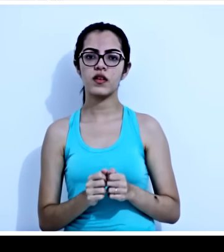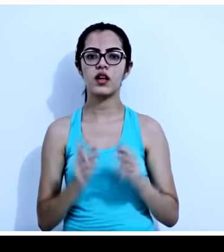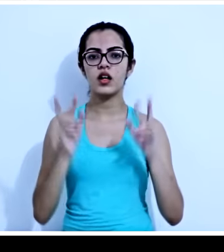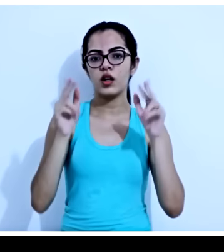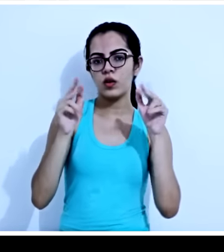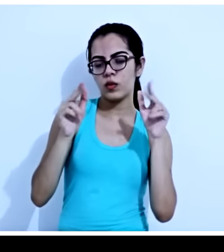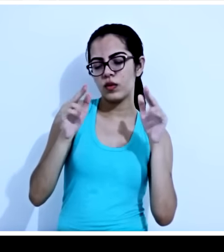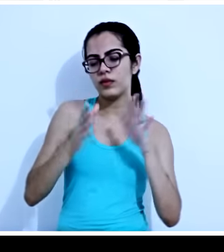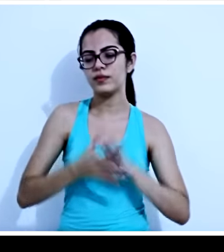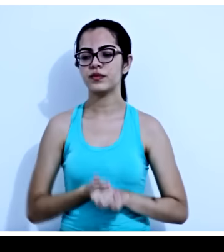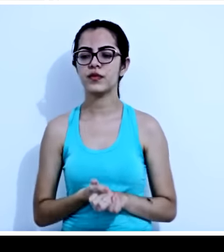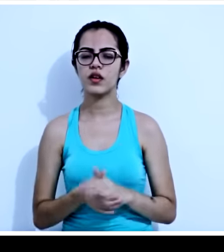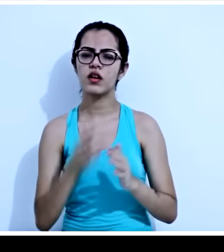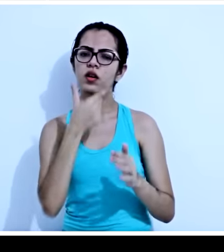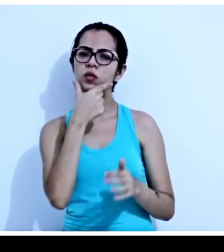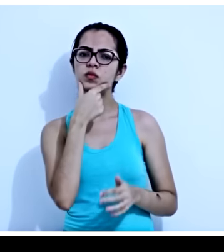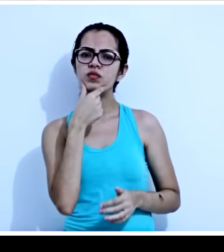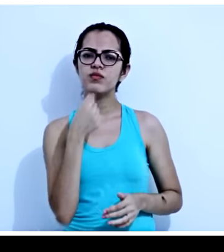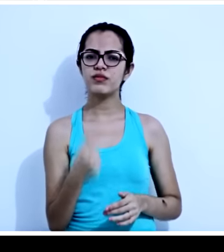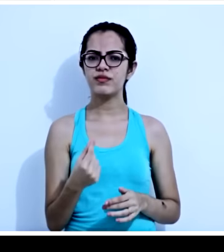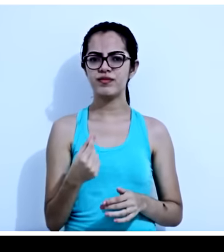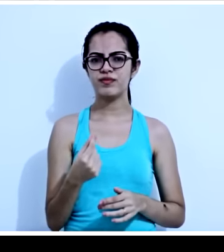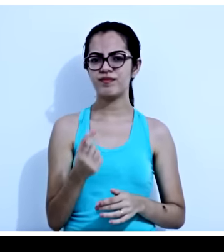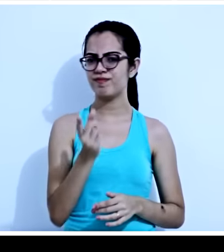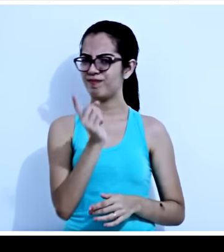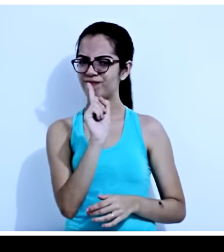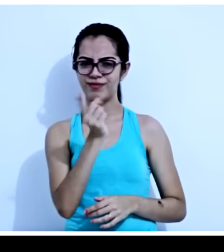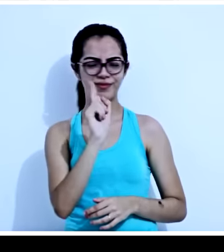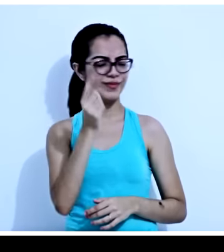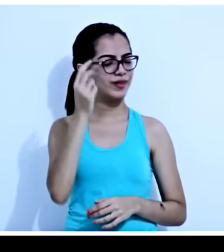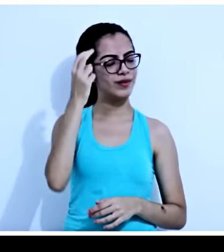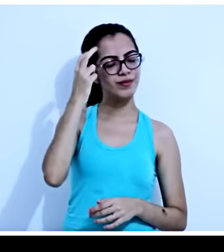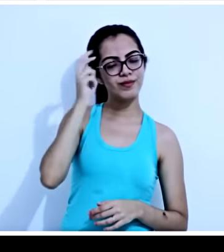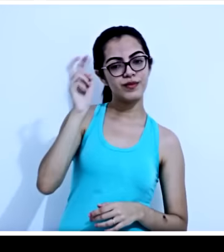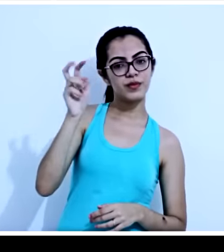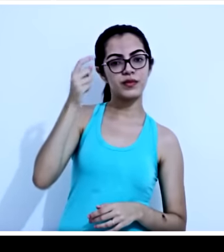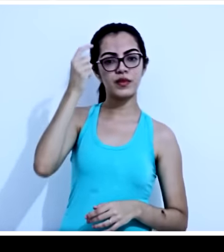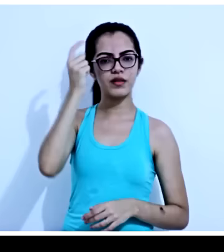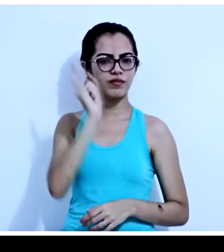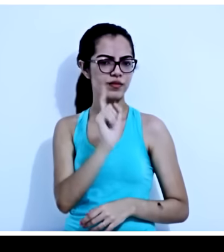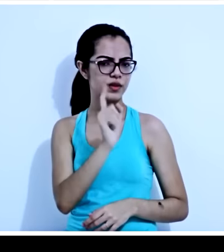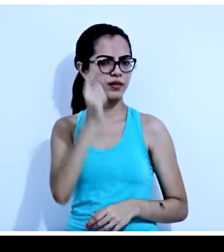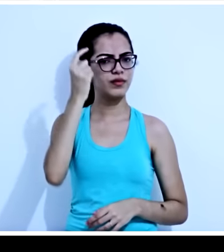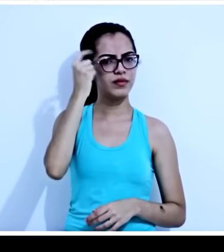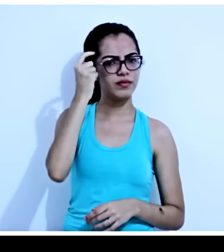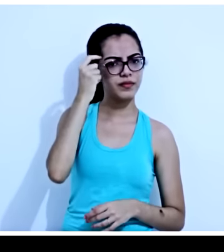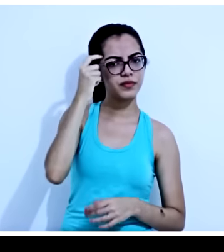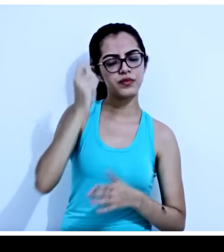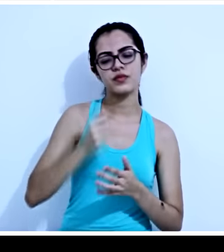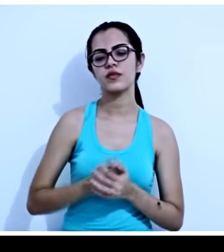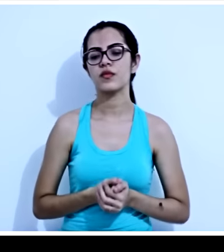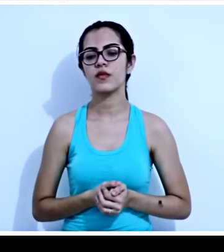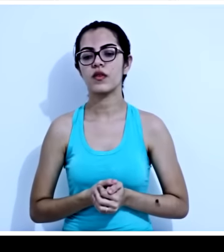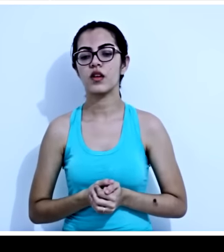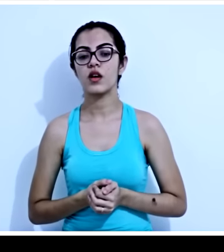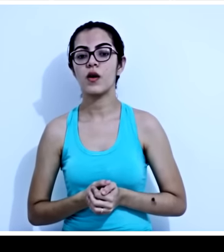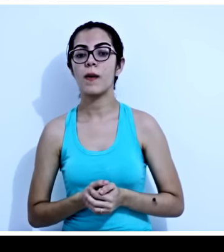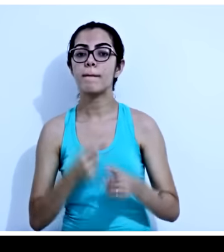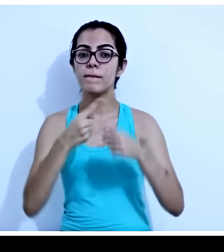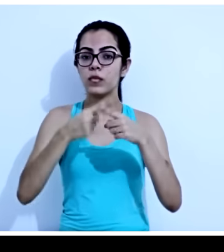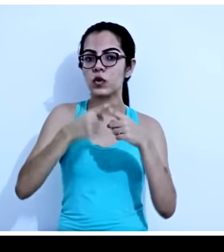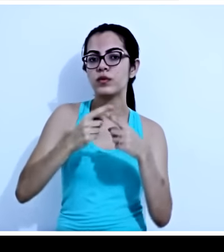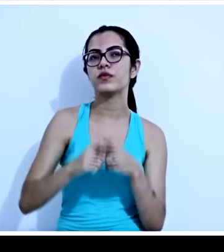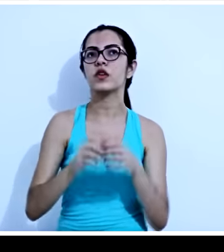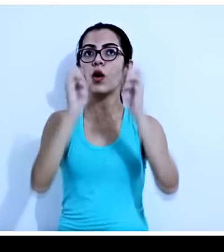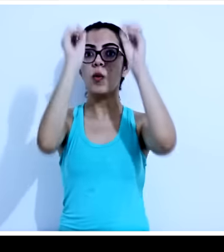homem insensato que edificou a sua casa sobre a areia. Desceram as chuvas, correram os rios e sopraram